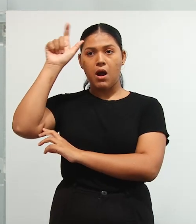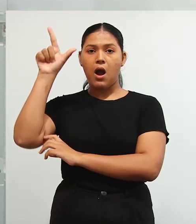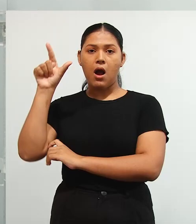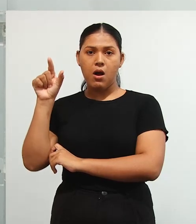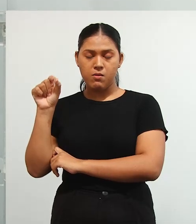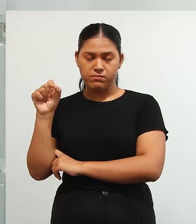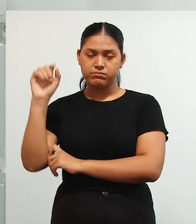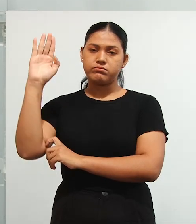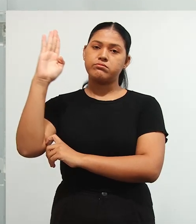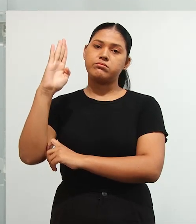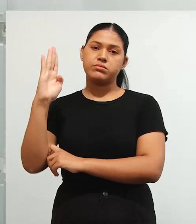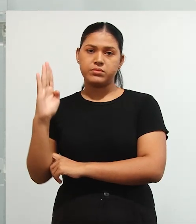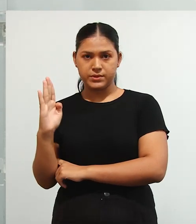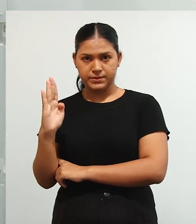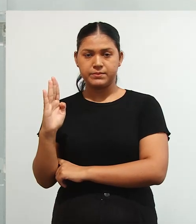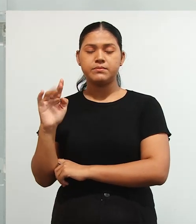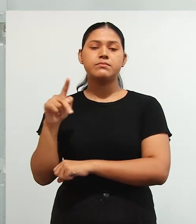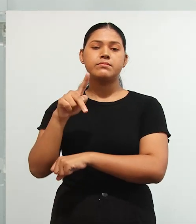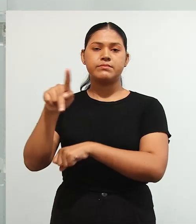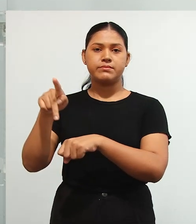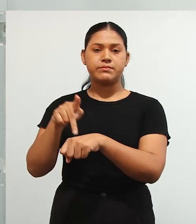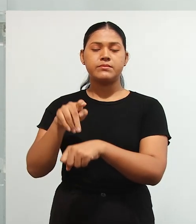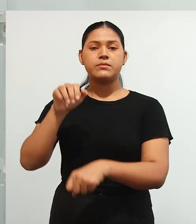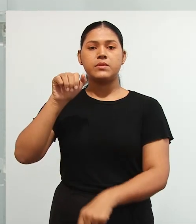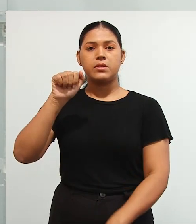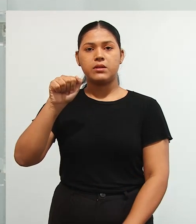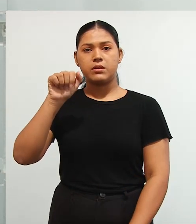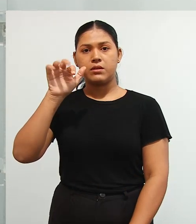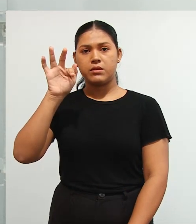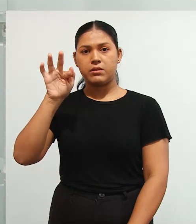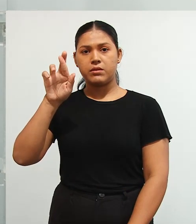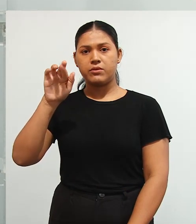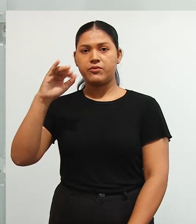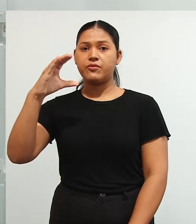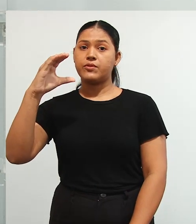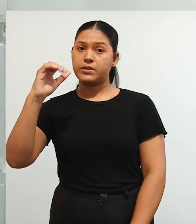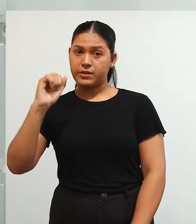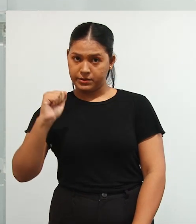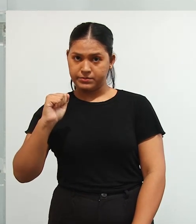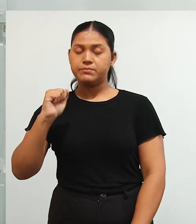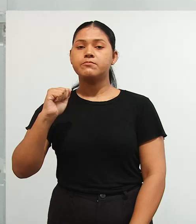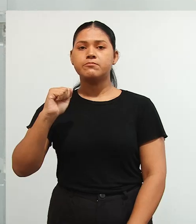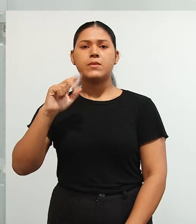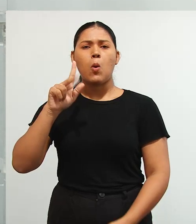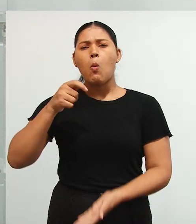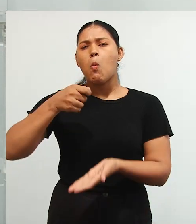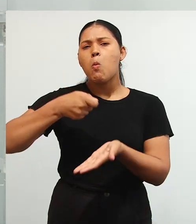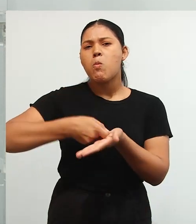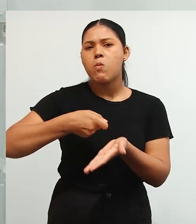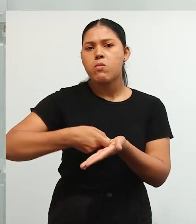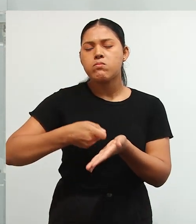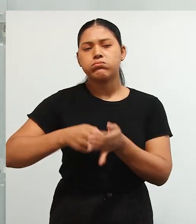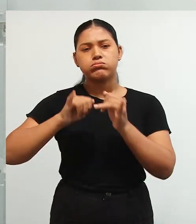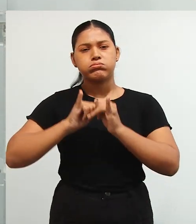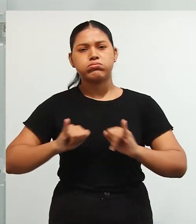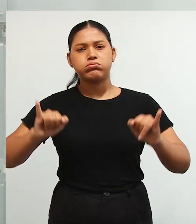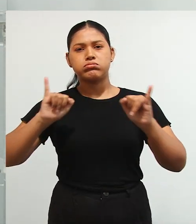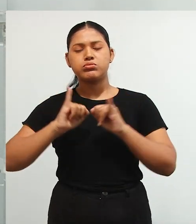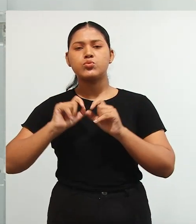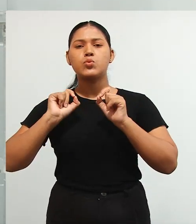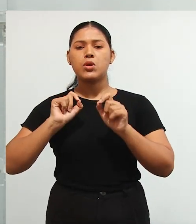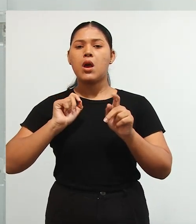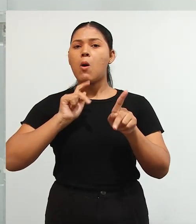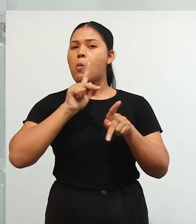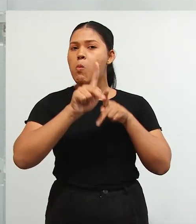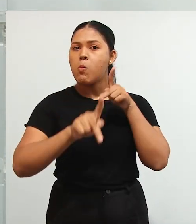afro-brasileira e africana. A outra modificação ocorre em 2008, introduzindo a obrigatoriedade de história e cultura dos povos originários